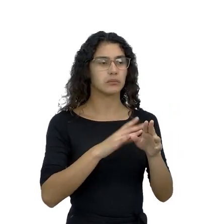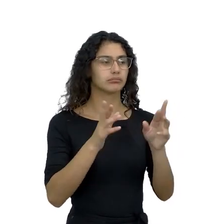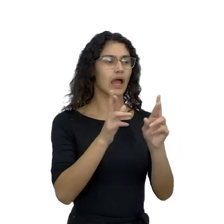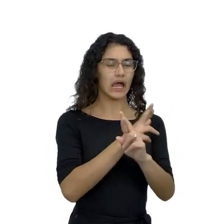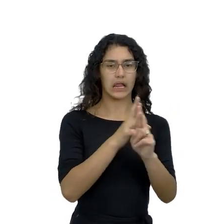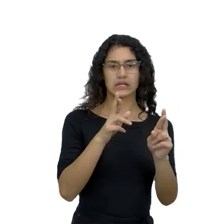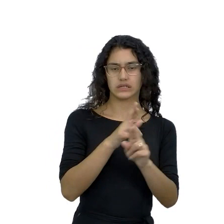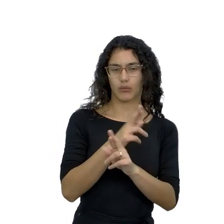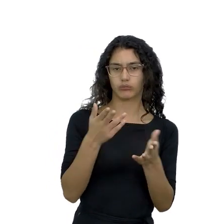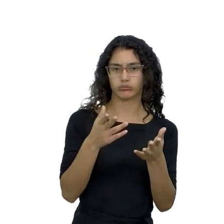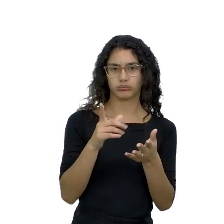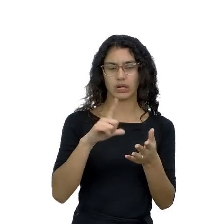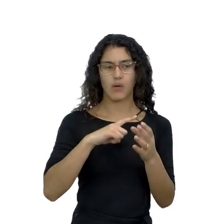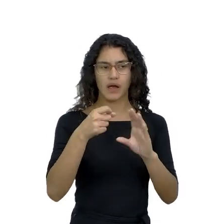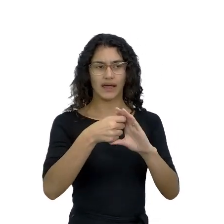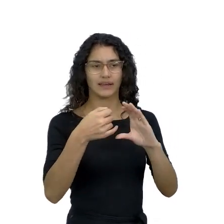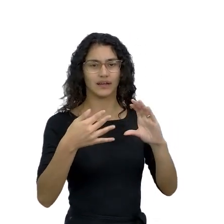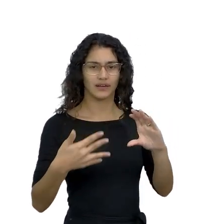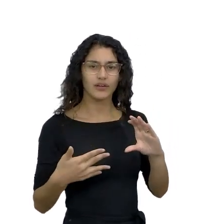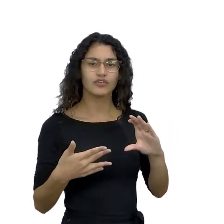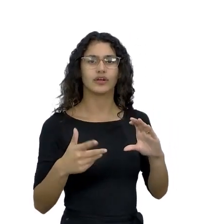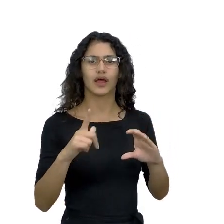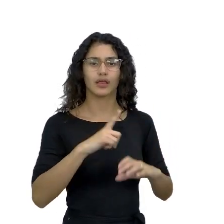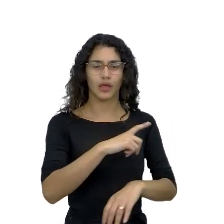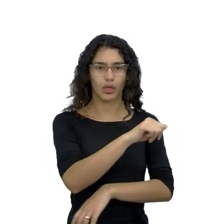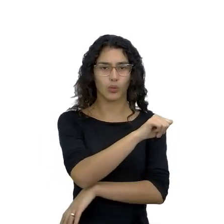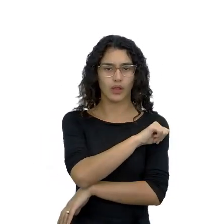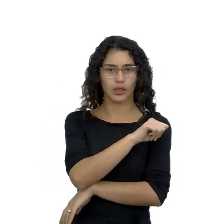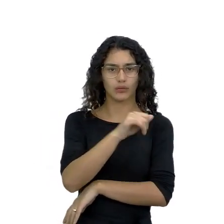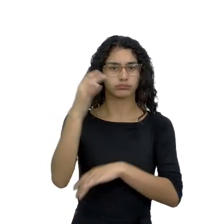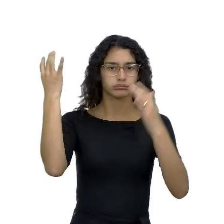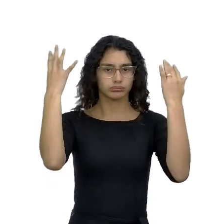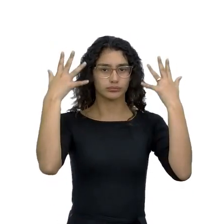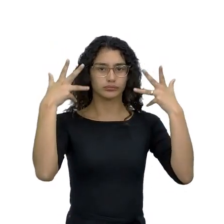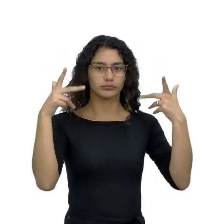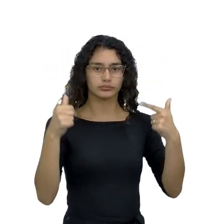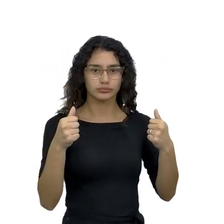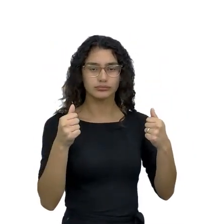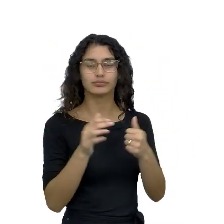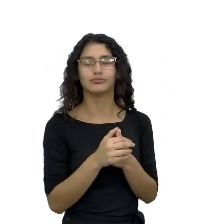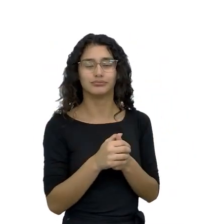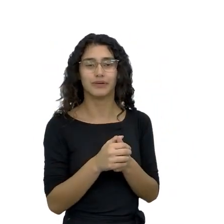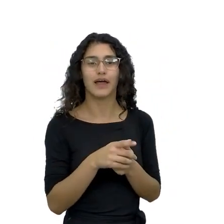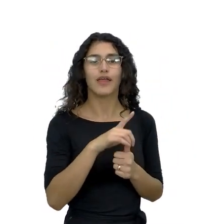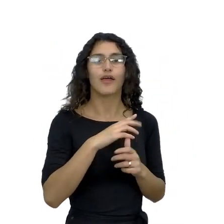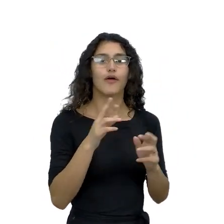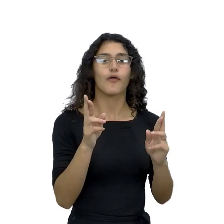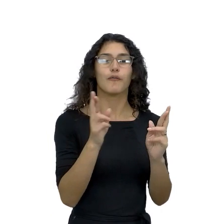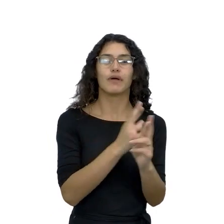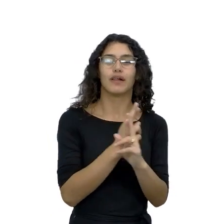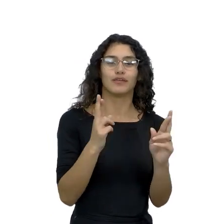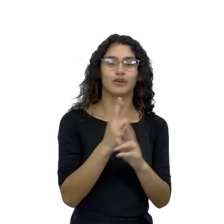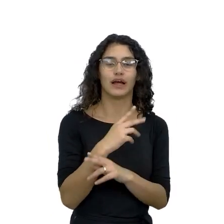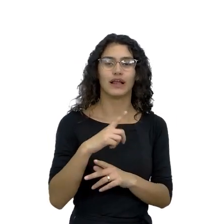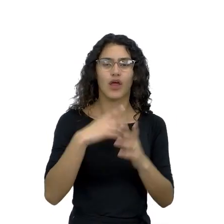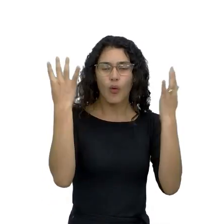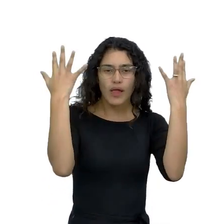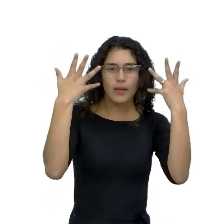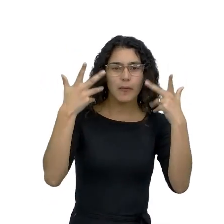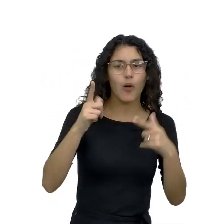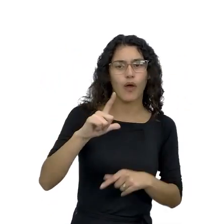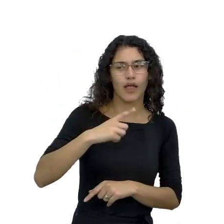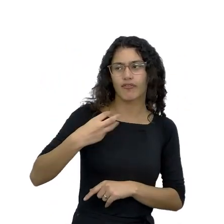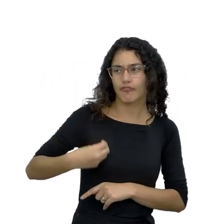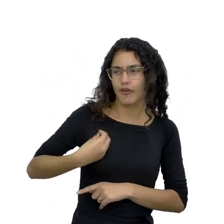associação com alguma característica desse animal? Será que dá para associar com algum animal que